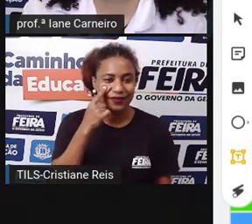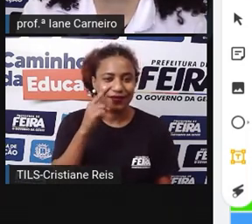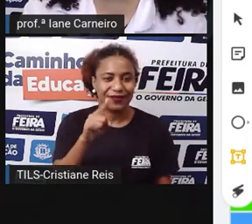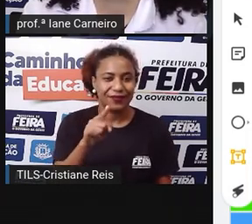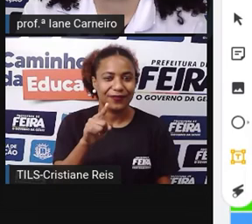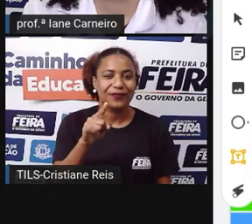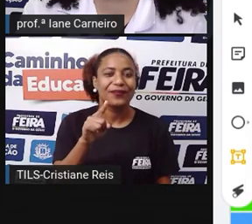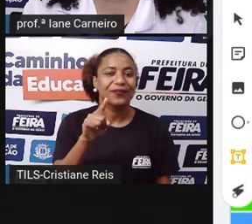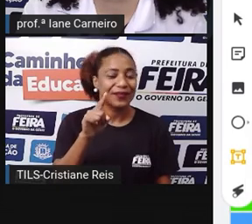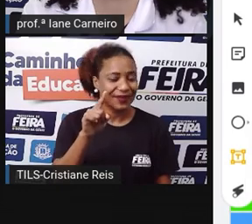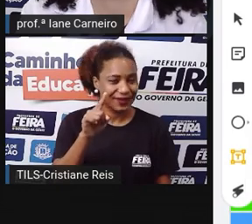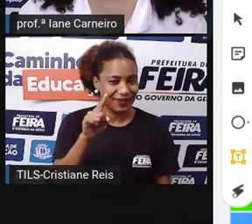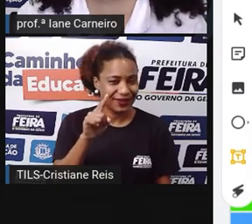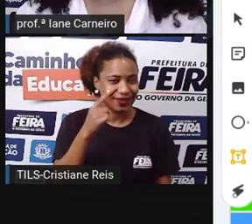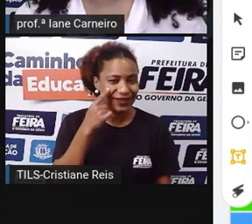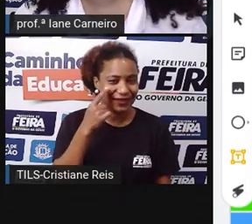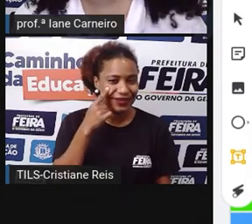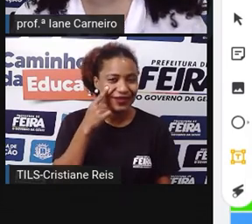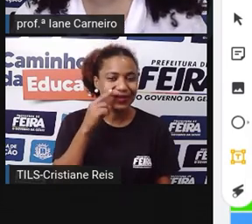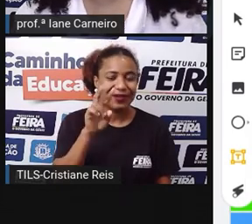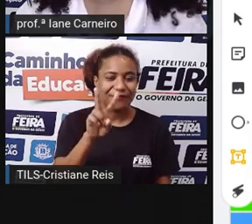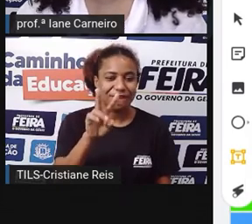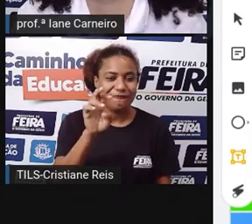Ver, depois.